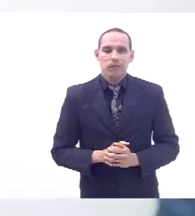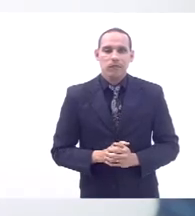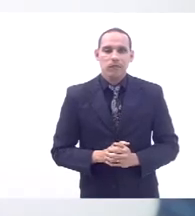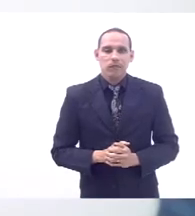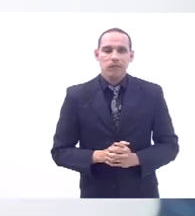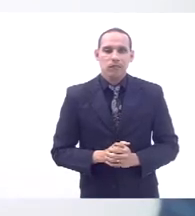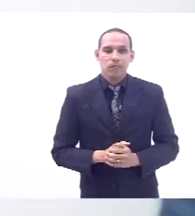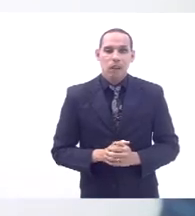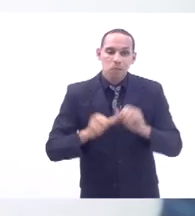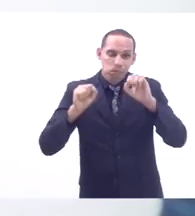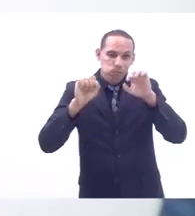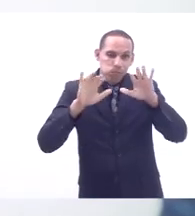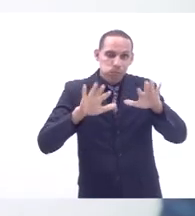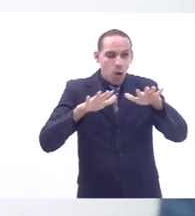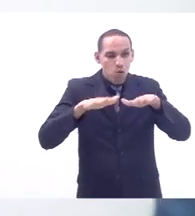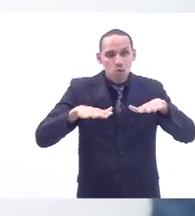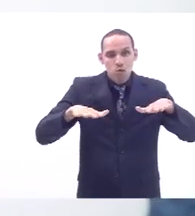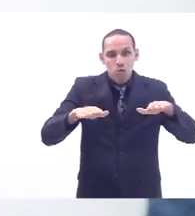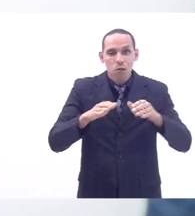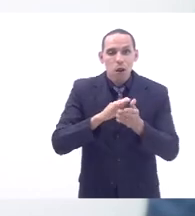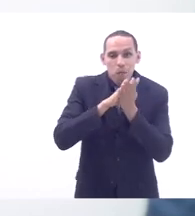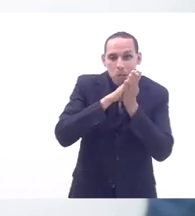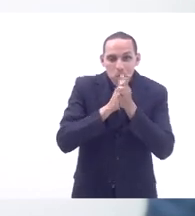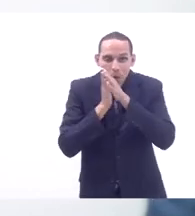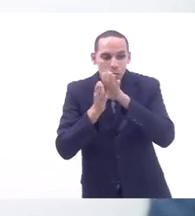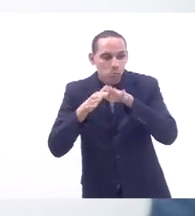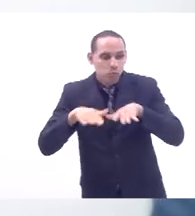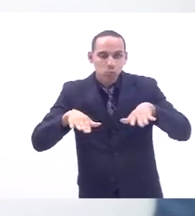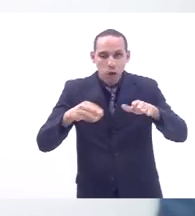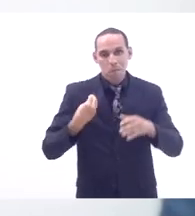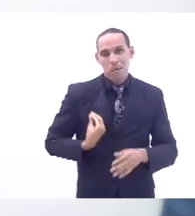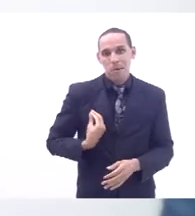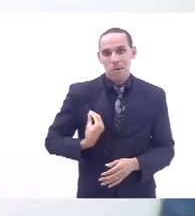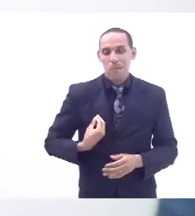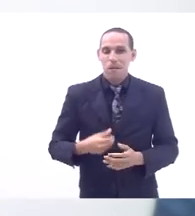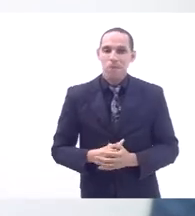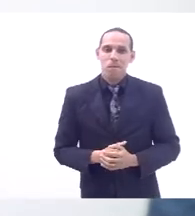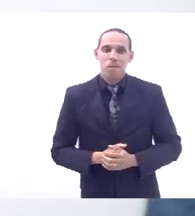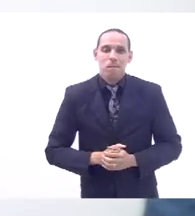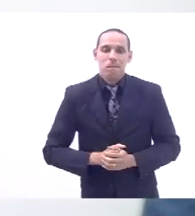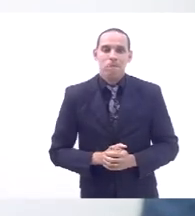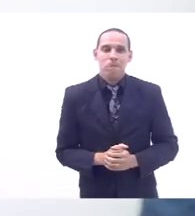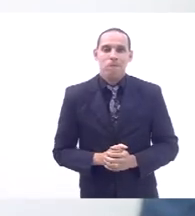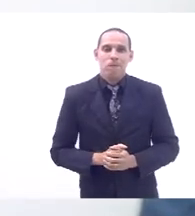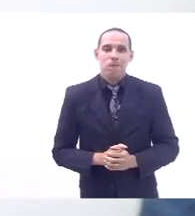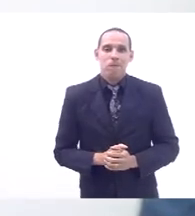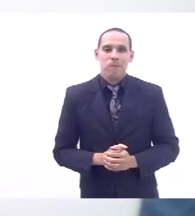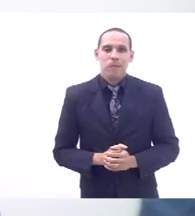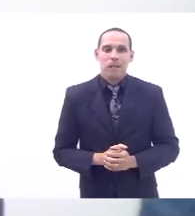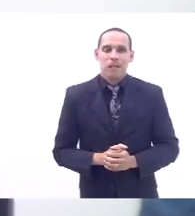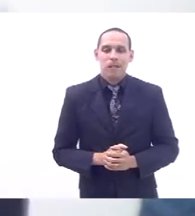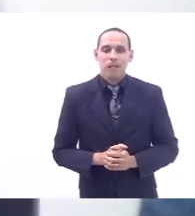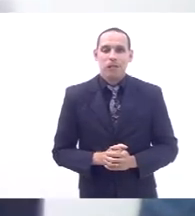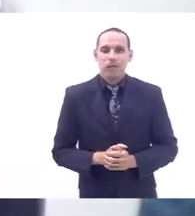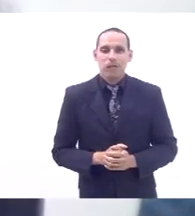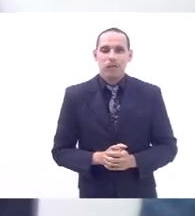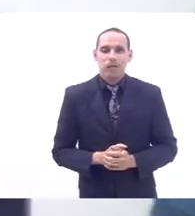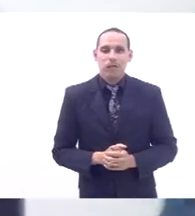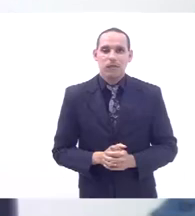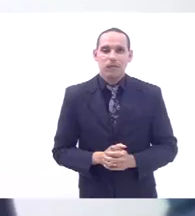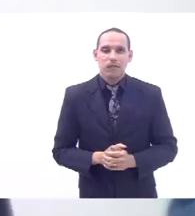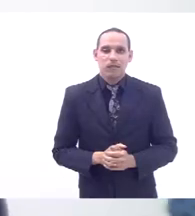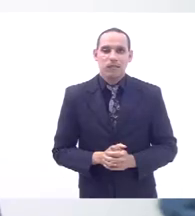Minha bênção para todos os babás que estão presentes aqui. Mo dupe lo toje oga wa